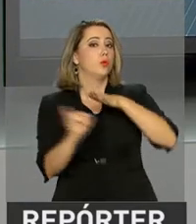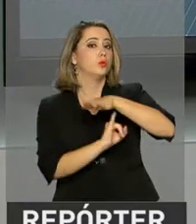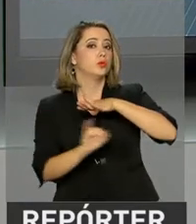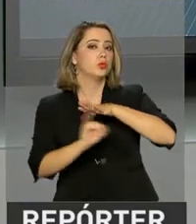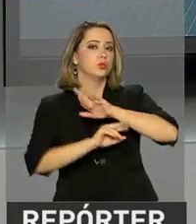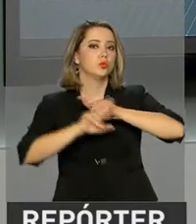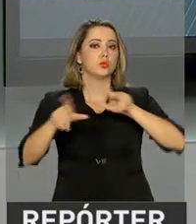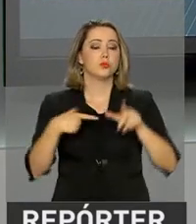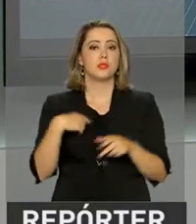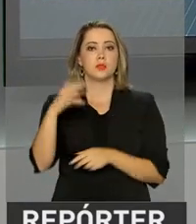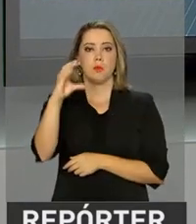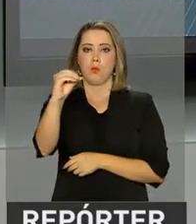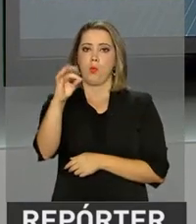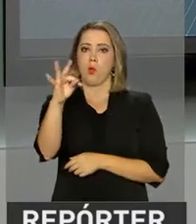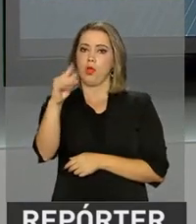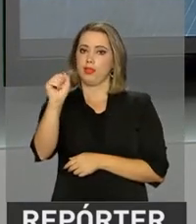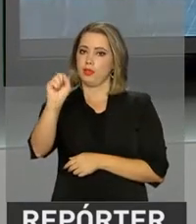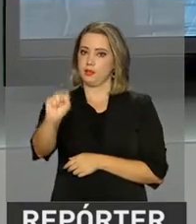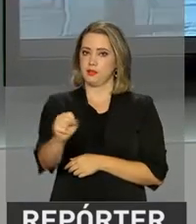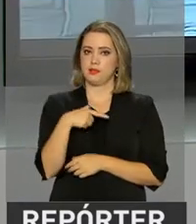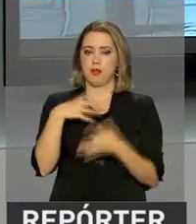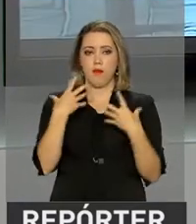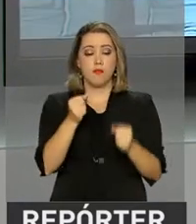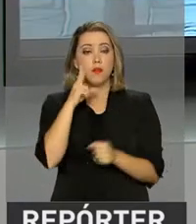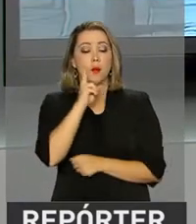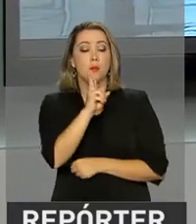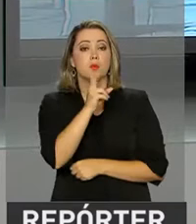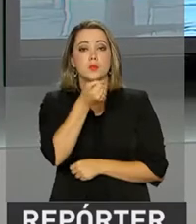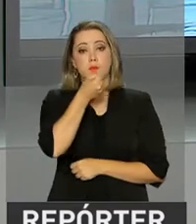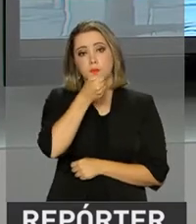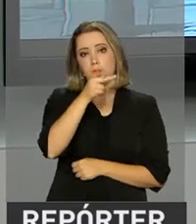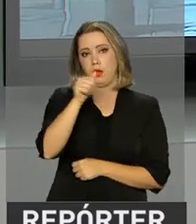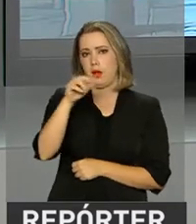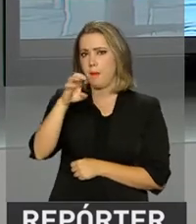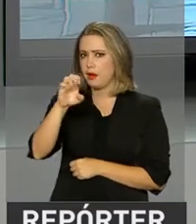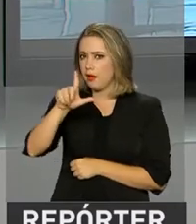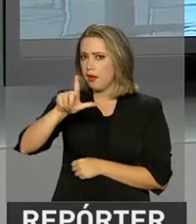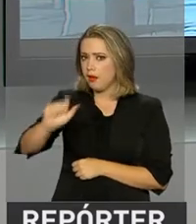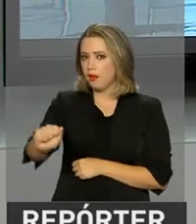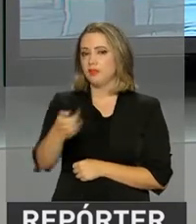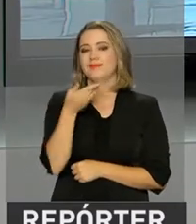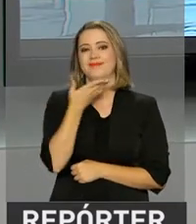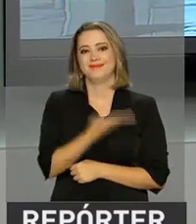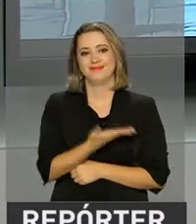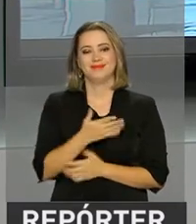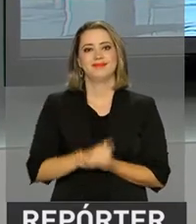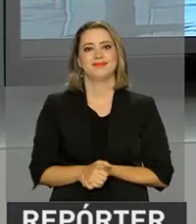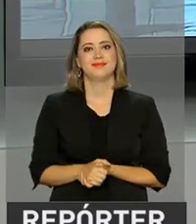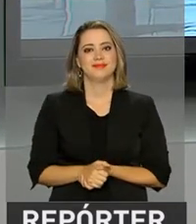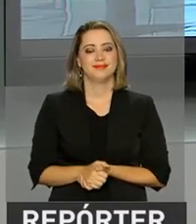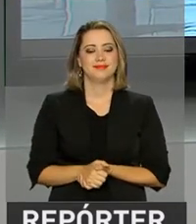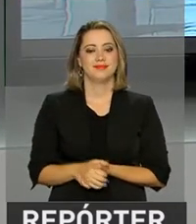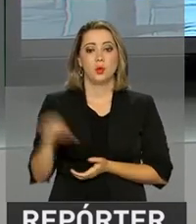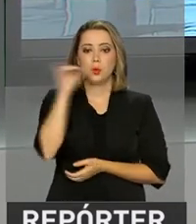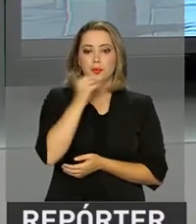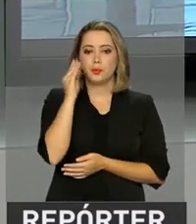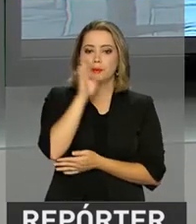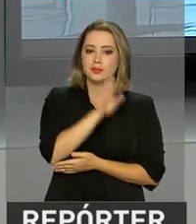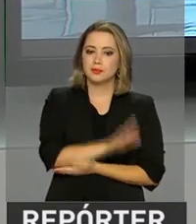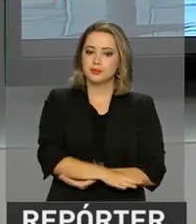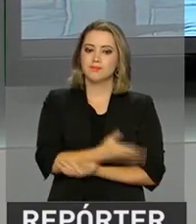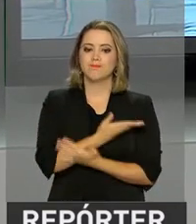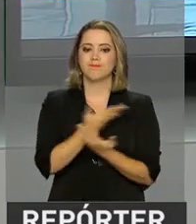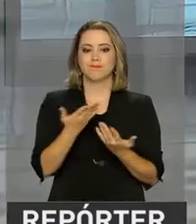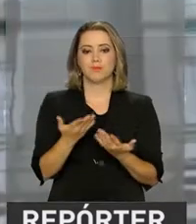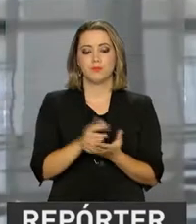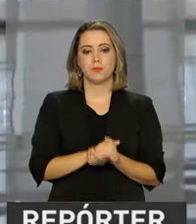repórter Gabriela Noronha tem mais detalhes e conversa com a gente ao vivo. Olá, Gabriela, boa tarde para você. Olá, Roberto.